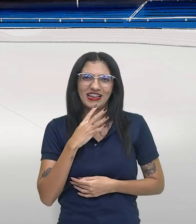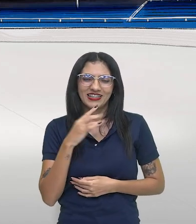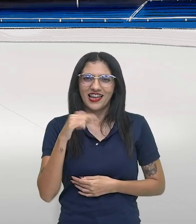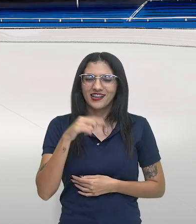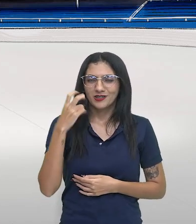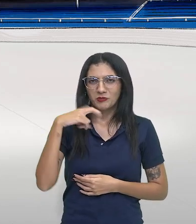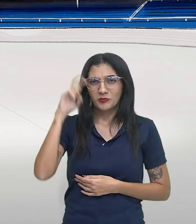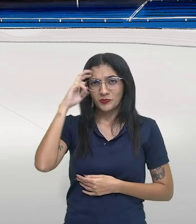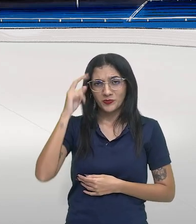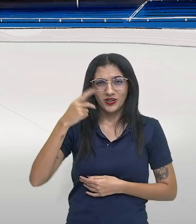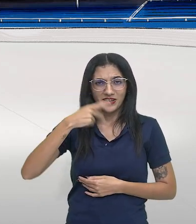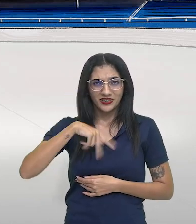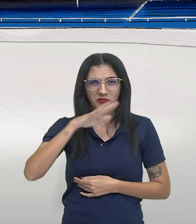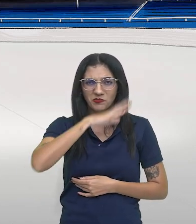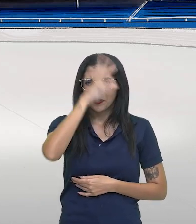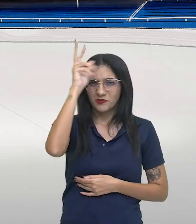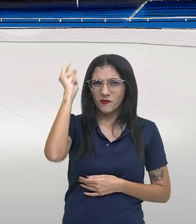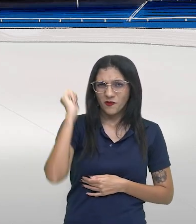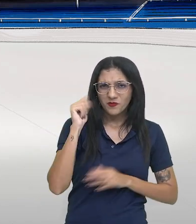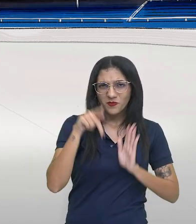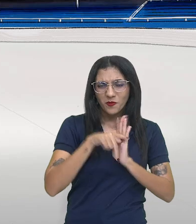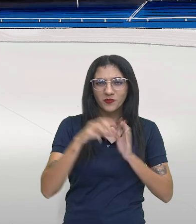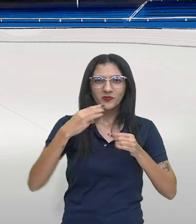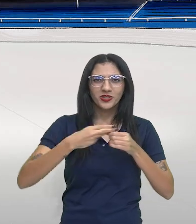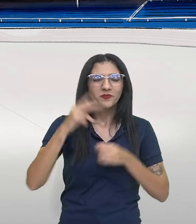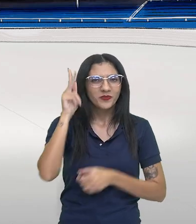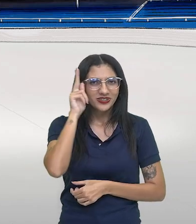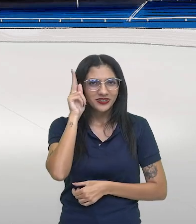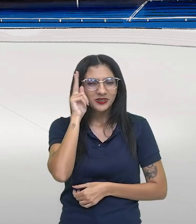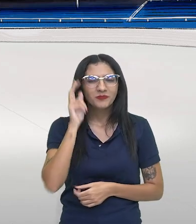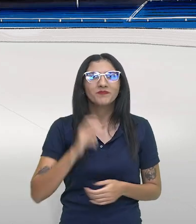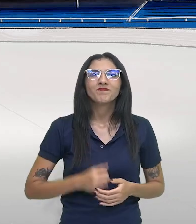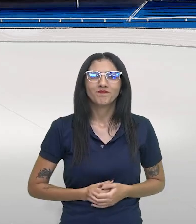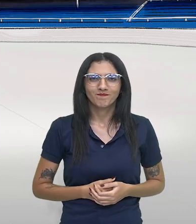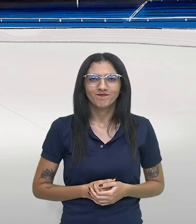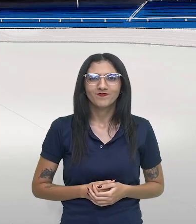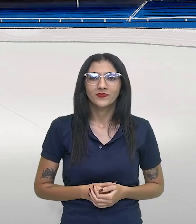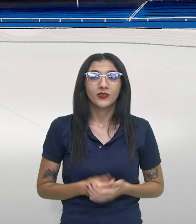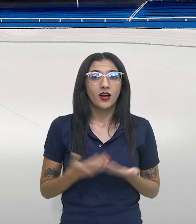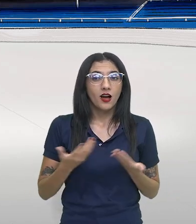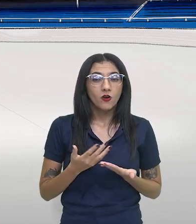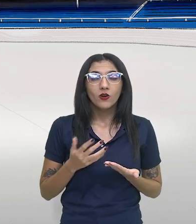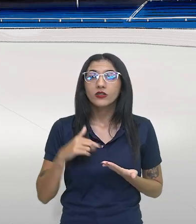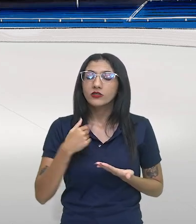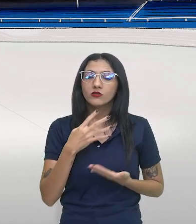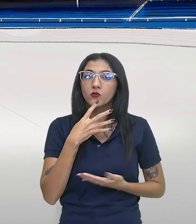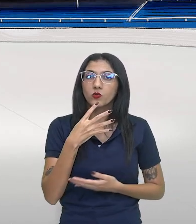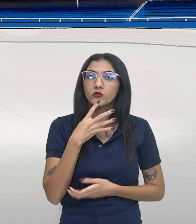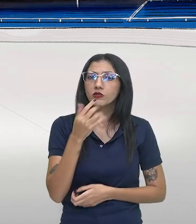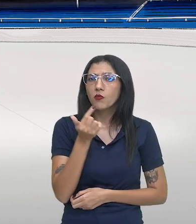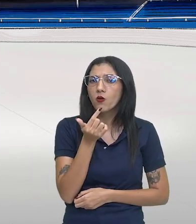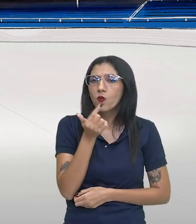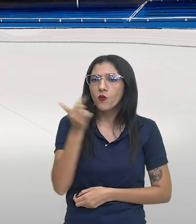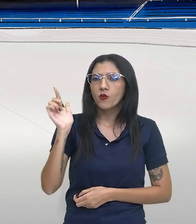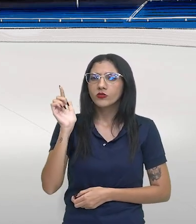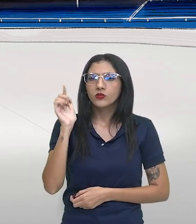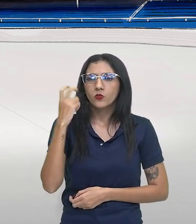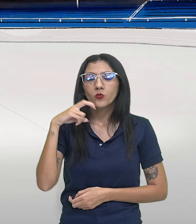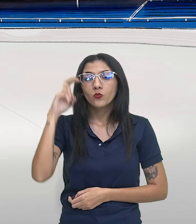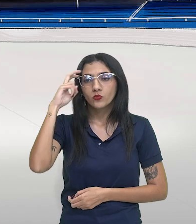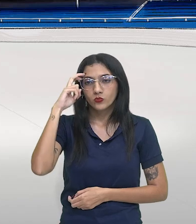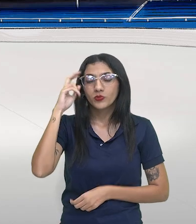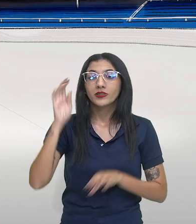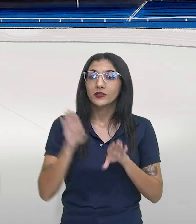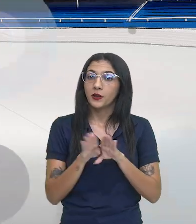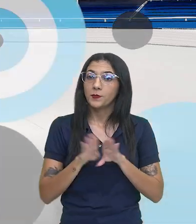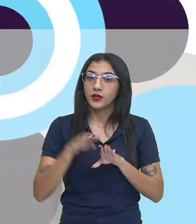através do Festival Folclórico de Parintins? Muito bem. Agora a gente vai passar a conhecer uma outra cultura também da nossa